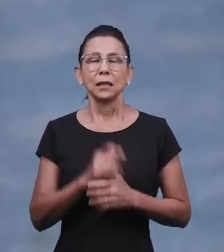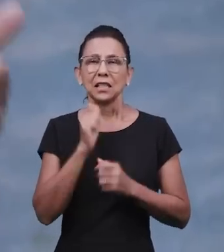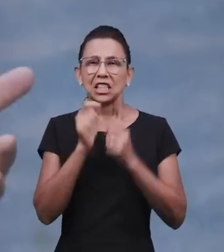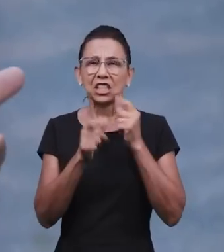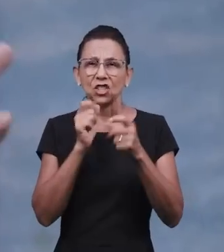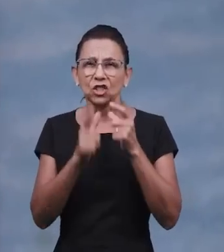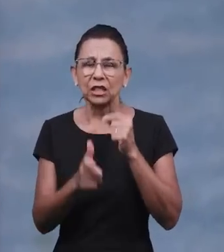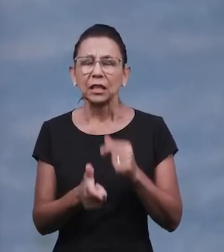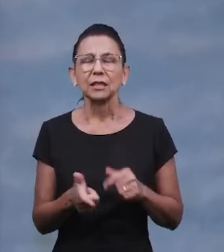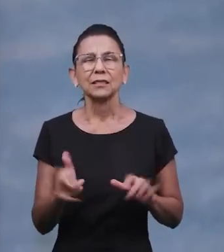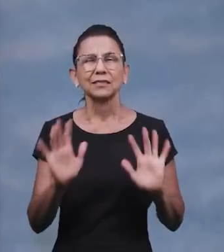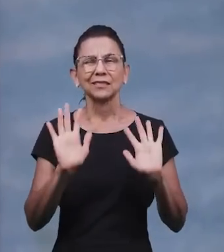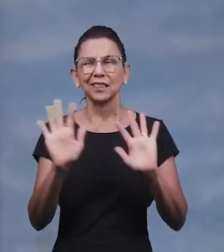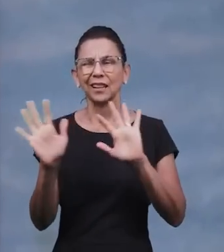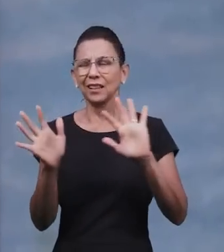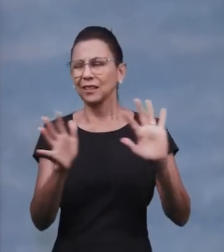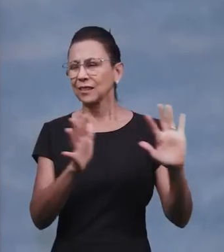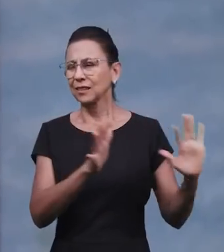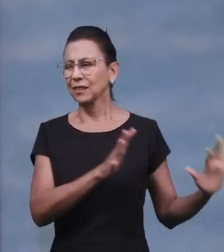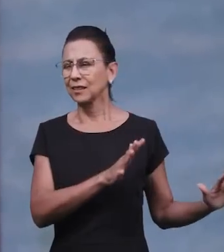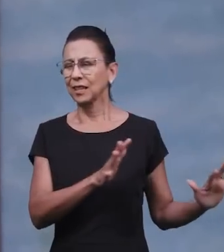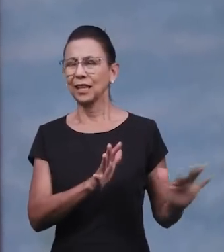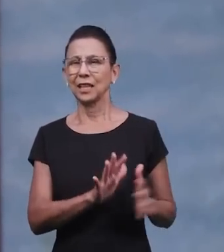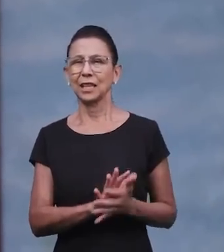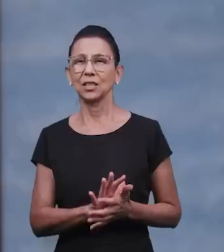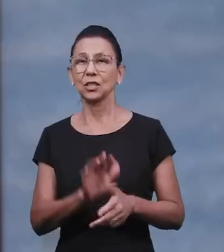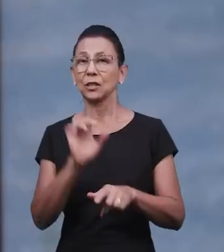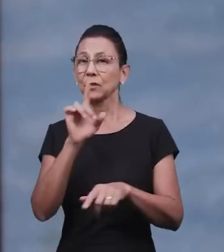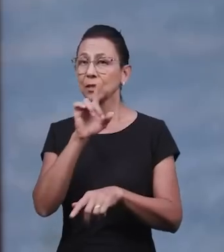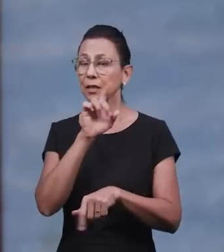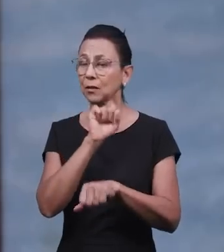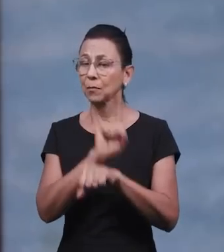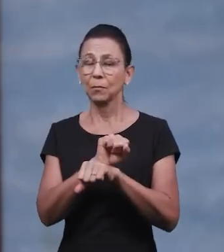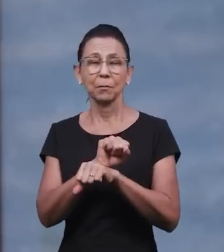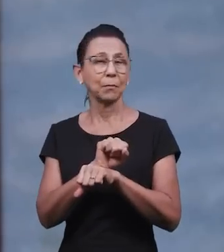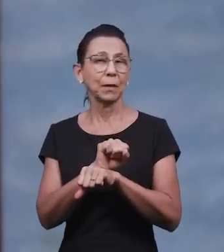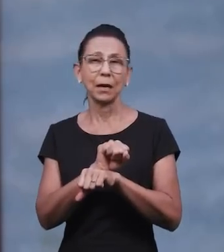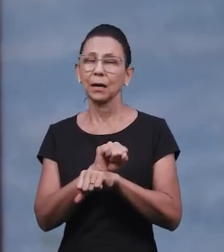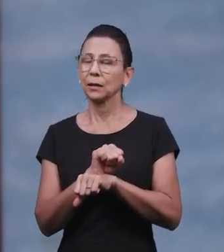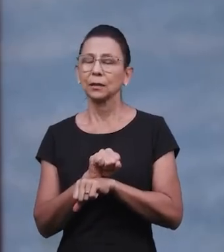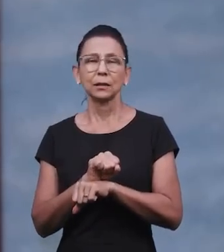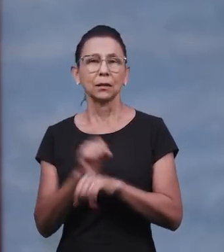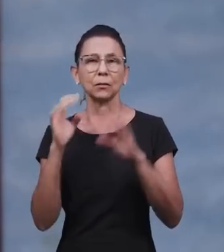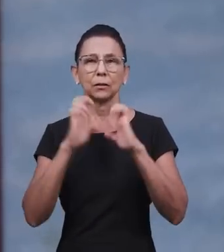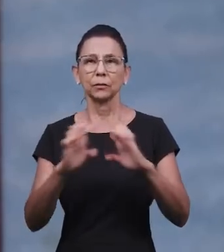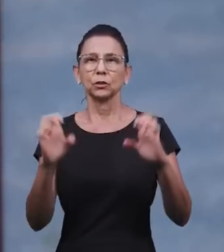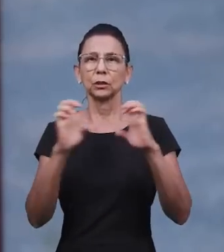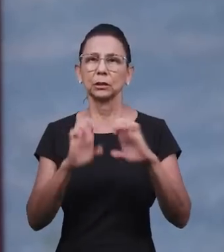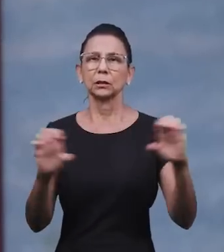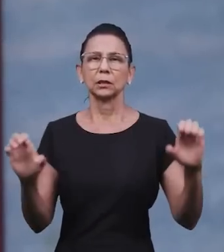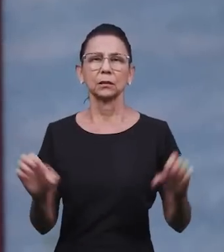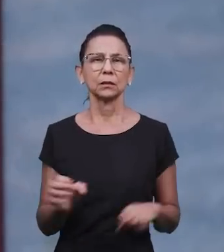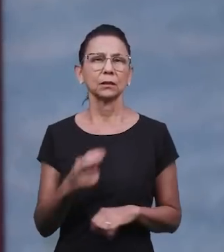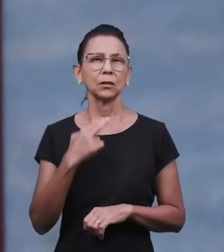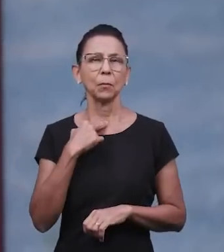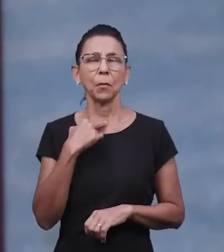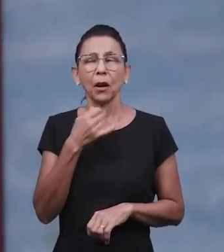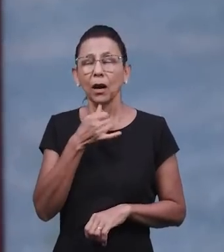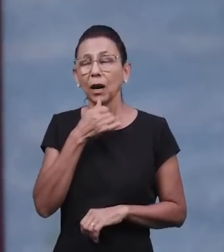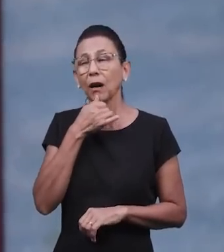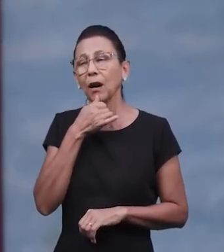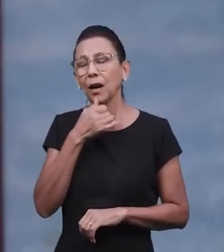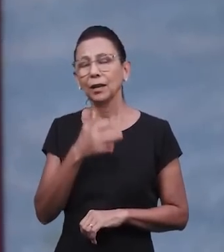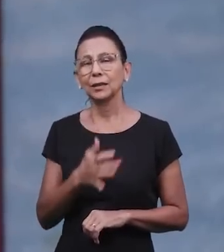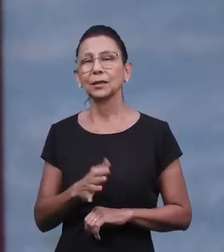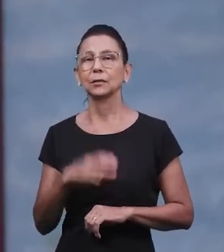não deixe de falar do Senhor, e principalmente que não deixe com que esse movimento te entristeça também. Então isso é muito importante, fazer